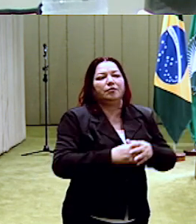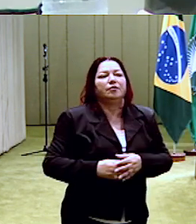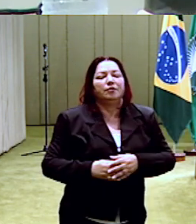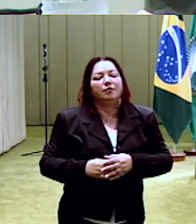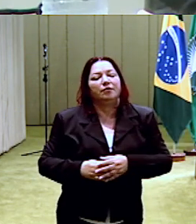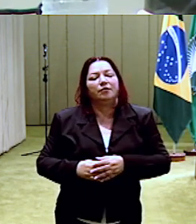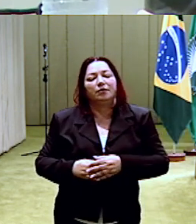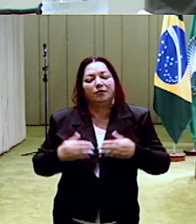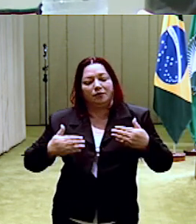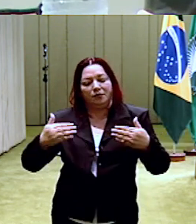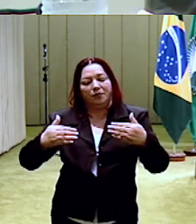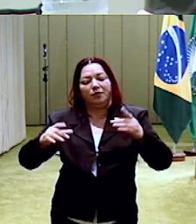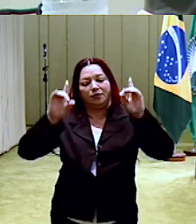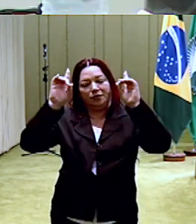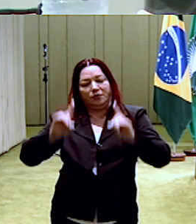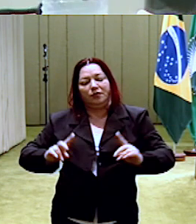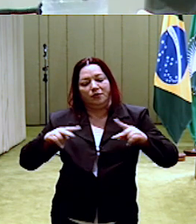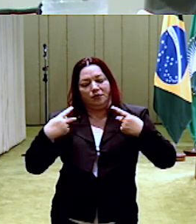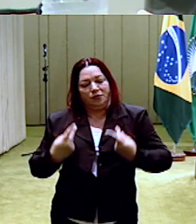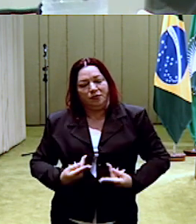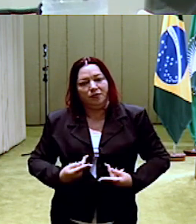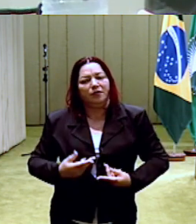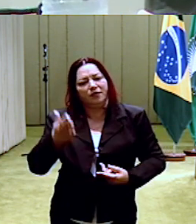O Ministério dos Direitos Humanos reconhece a